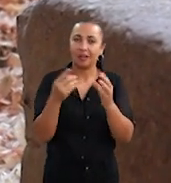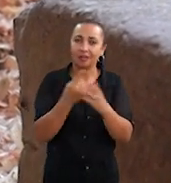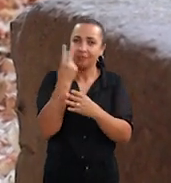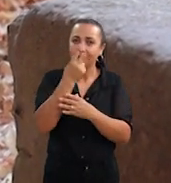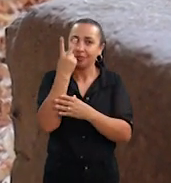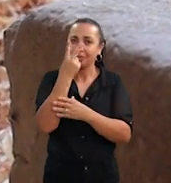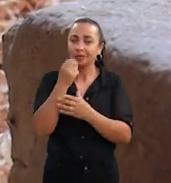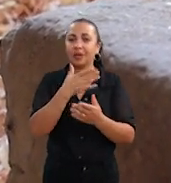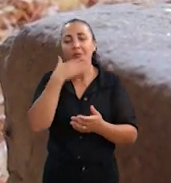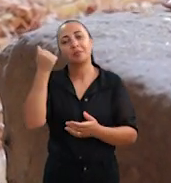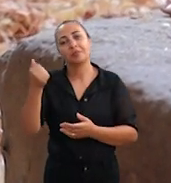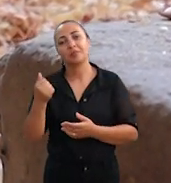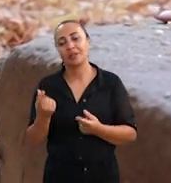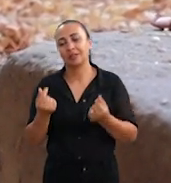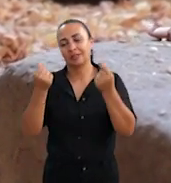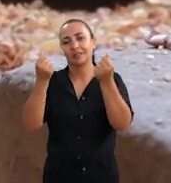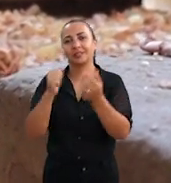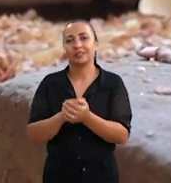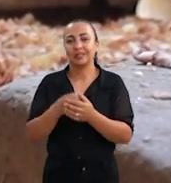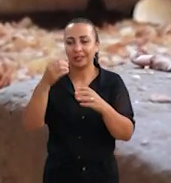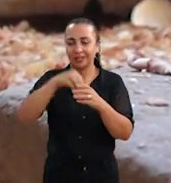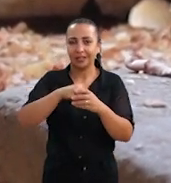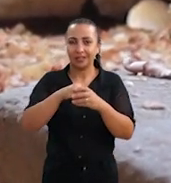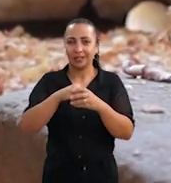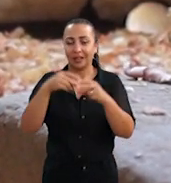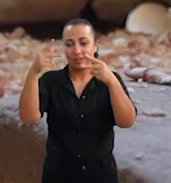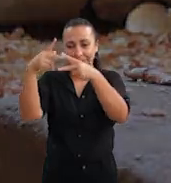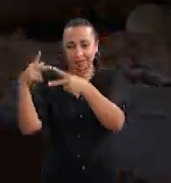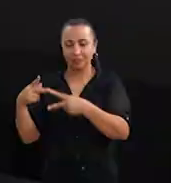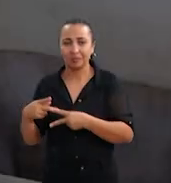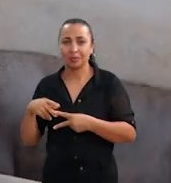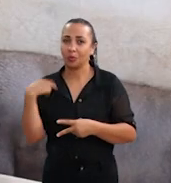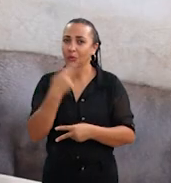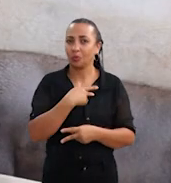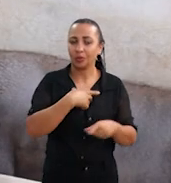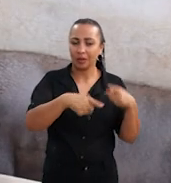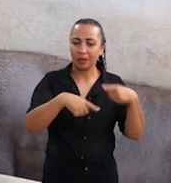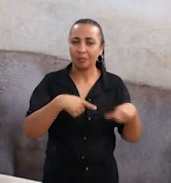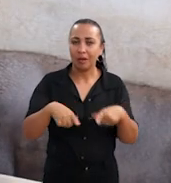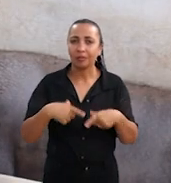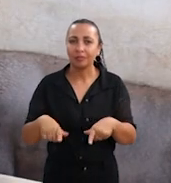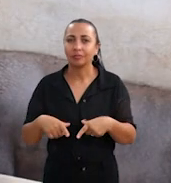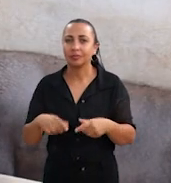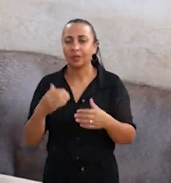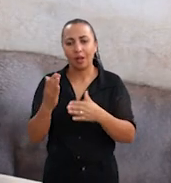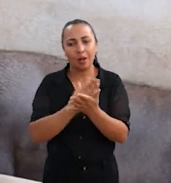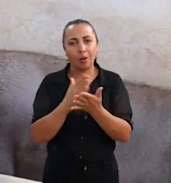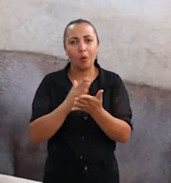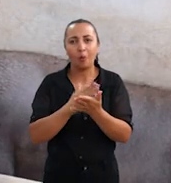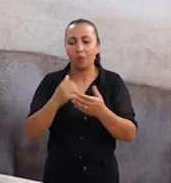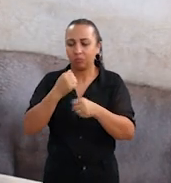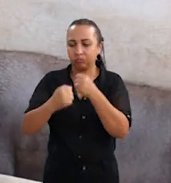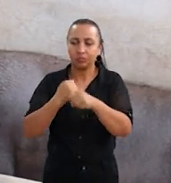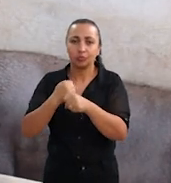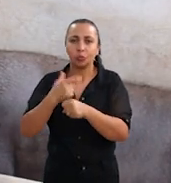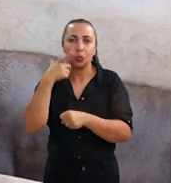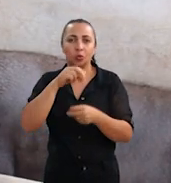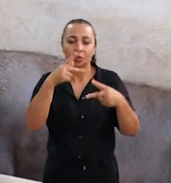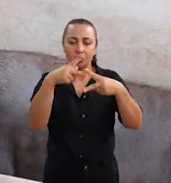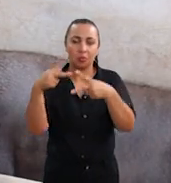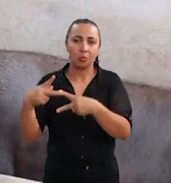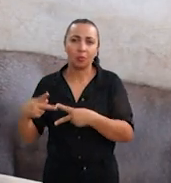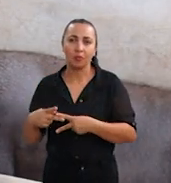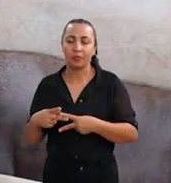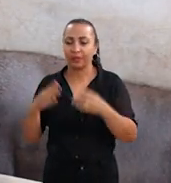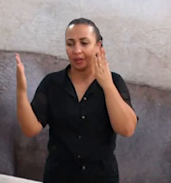produto e melhorar a renda. Dentro desse padrão, né, que a gente foi trabalhando, entre alguns anos, eu consegui padrões que se